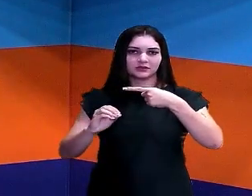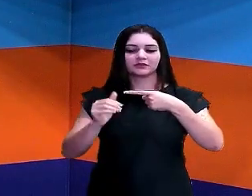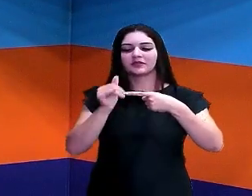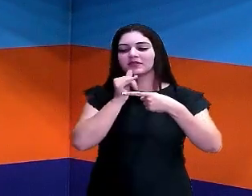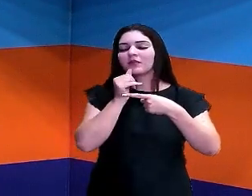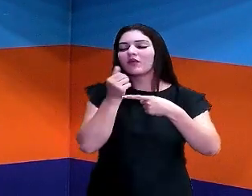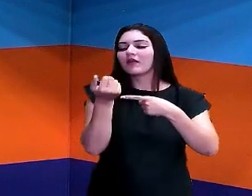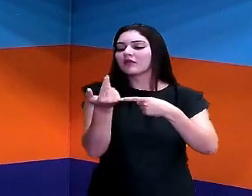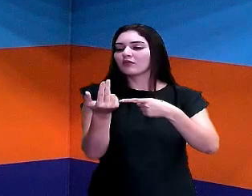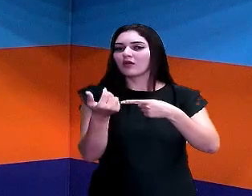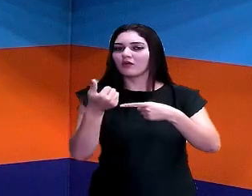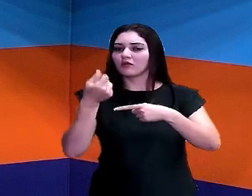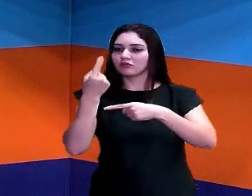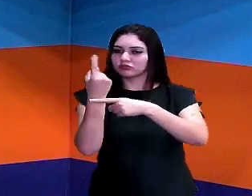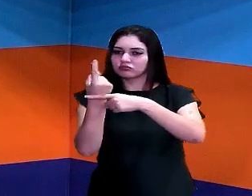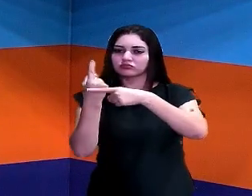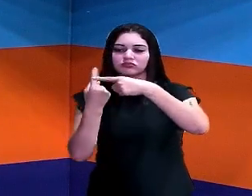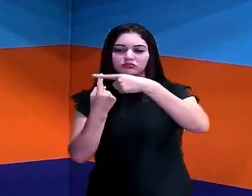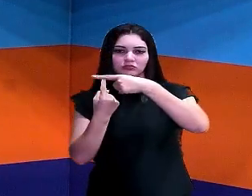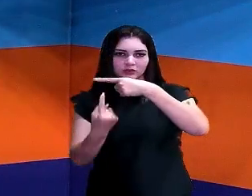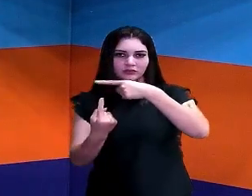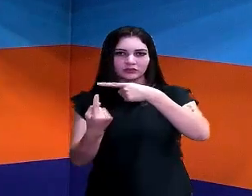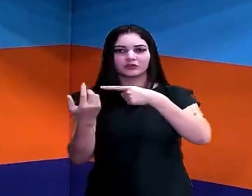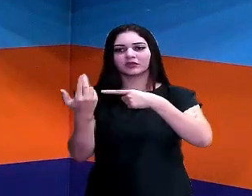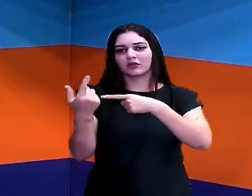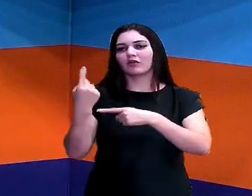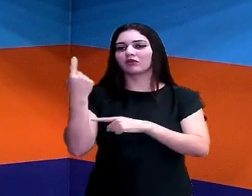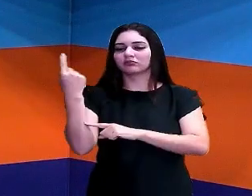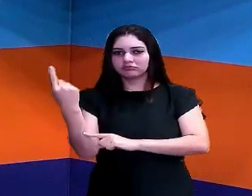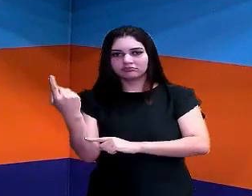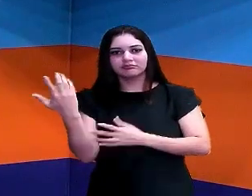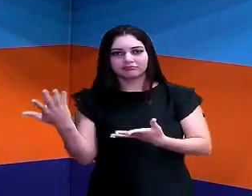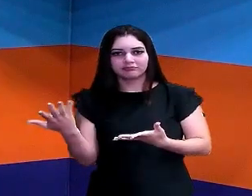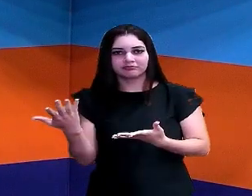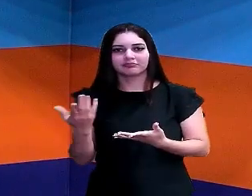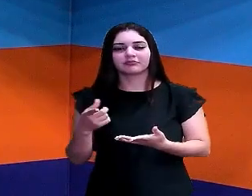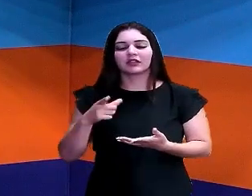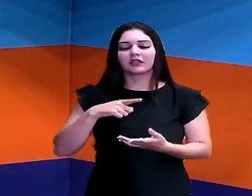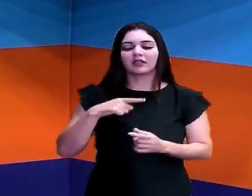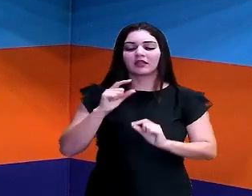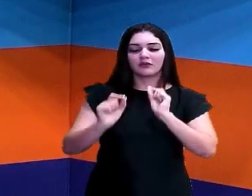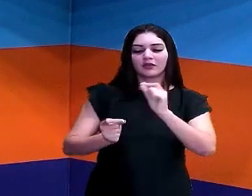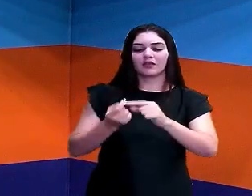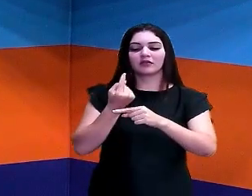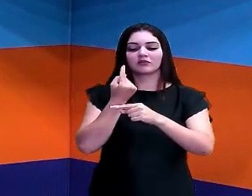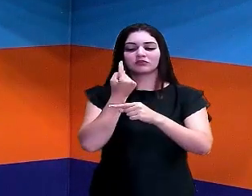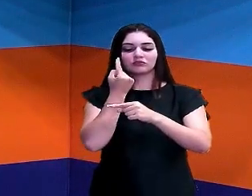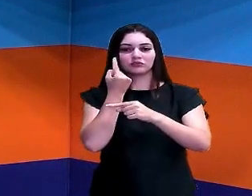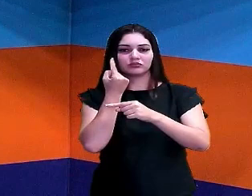por 100 vai ser igual a 1 sobre 1, que é igual a 1. Aqui eu tenho 1, né?